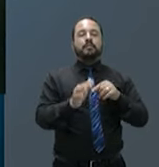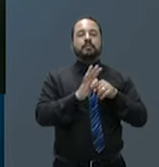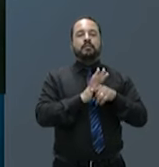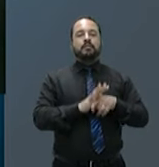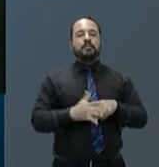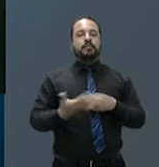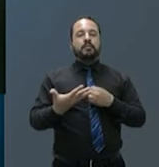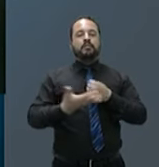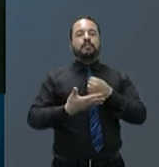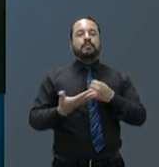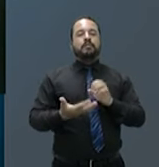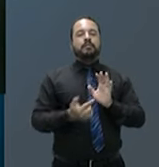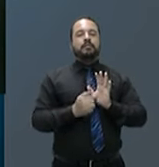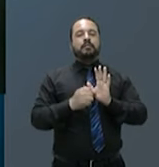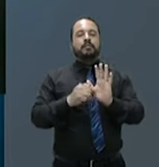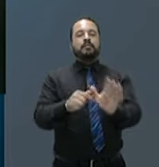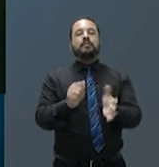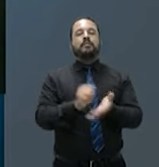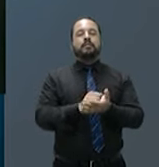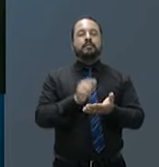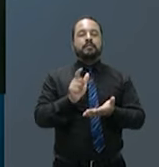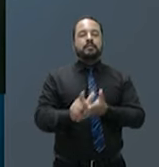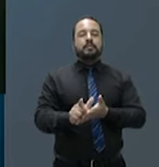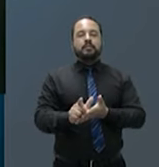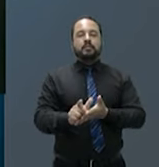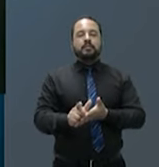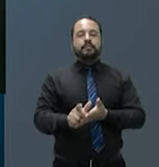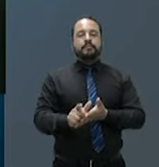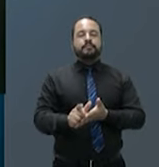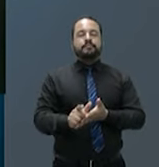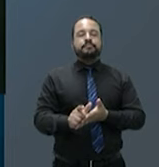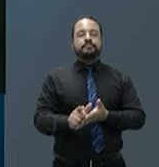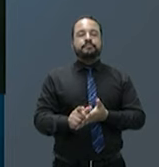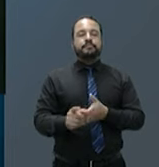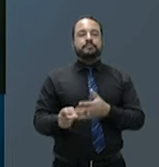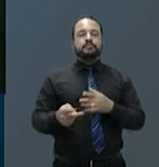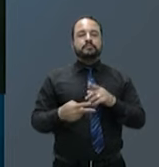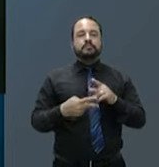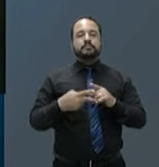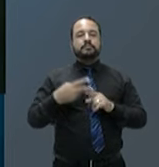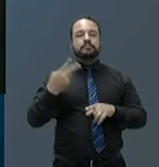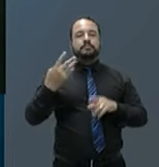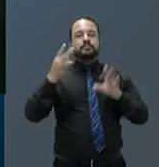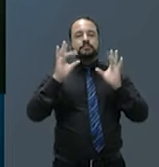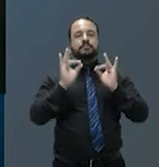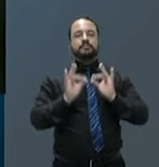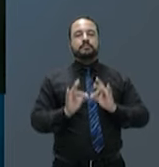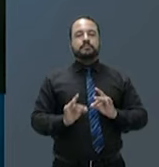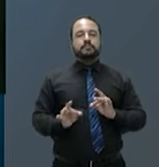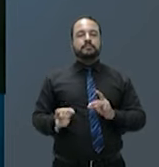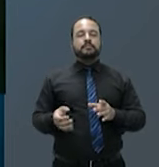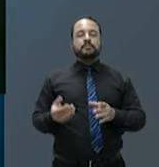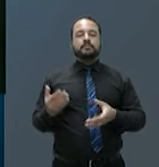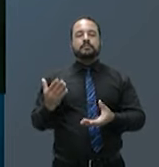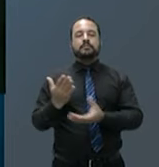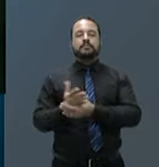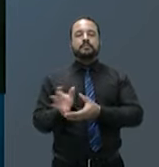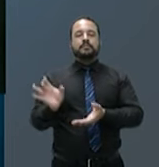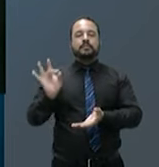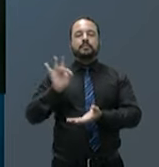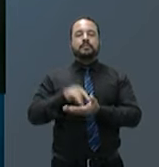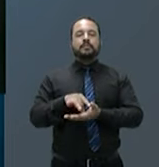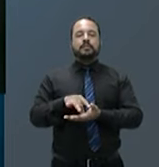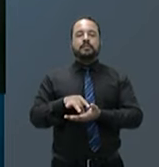em sede de agravo interno, levando em consideração as peculiaridades do caso concreto, para fins de declarar